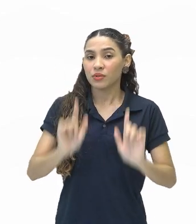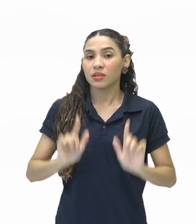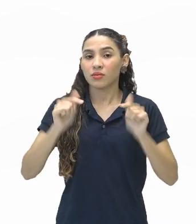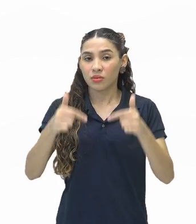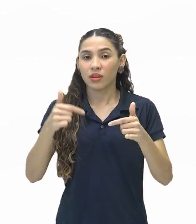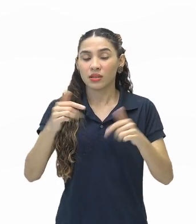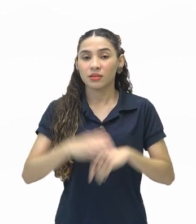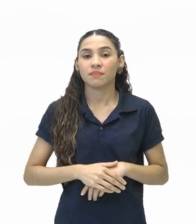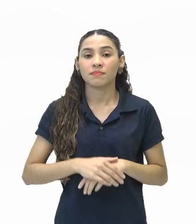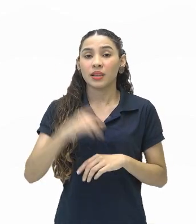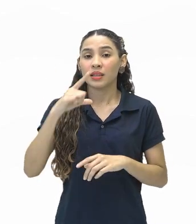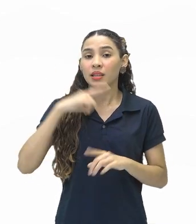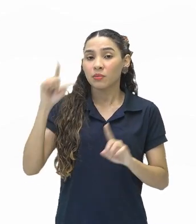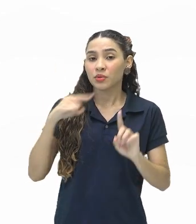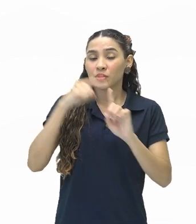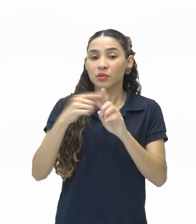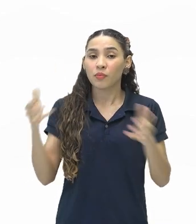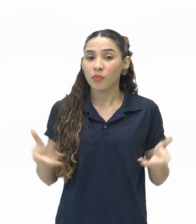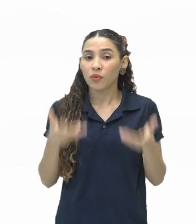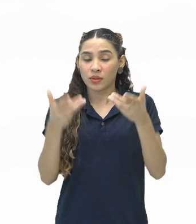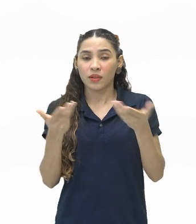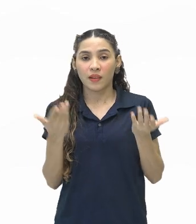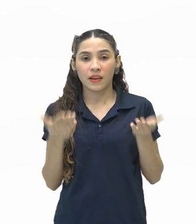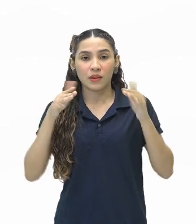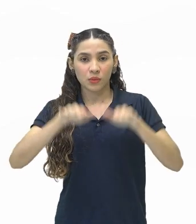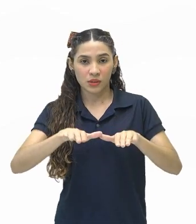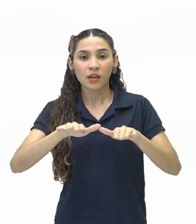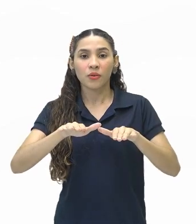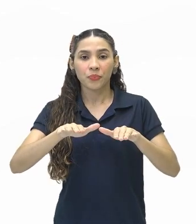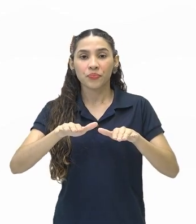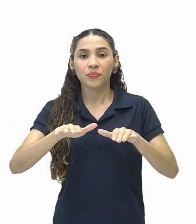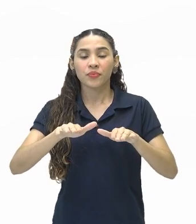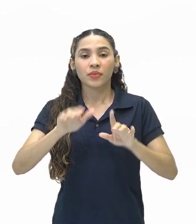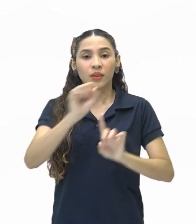ações? Visam promover a inclusão